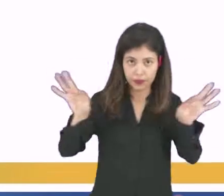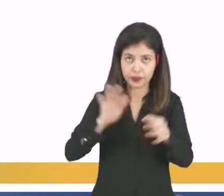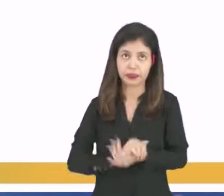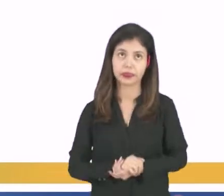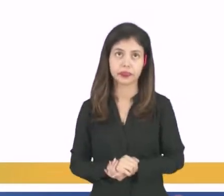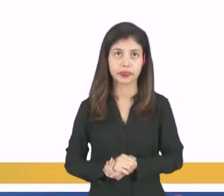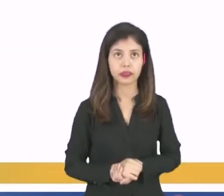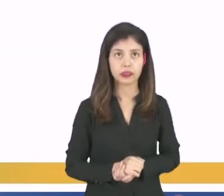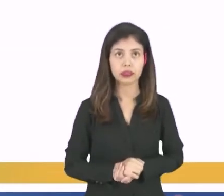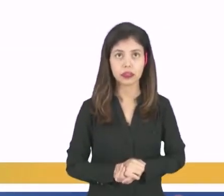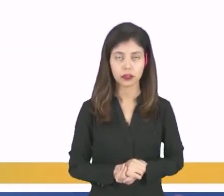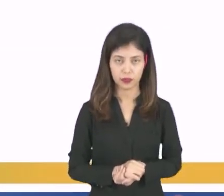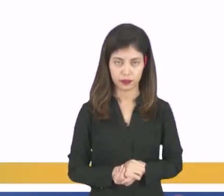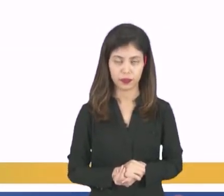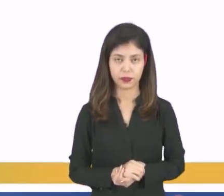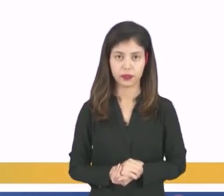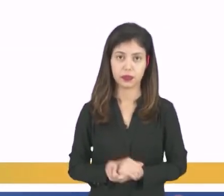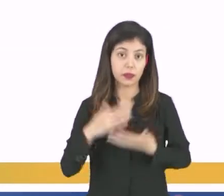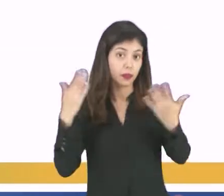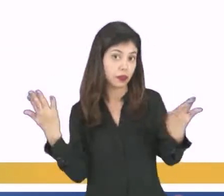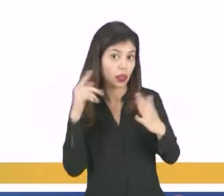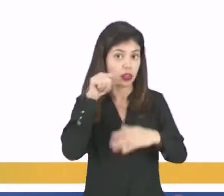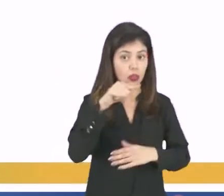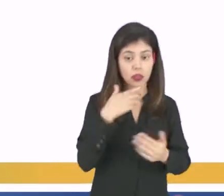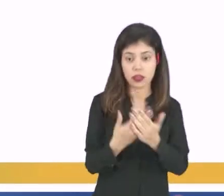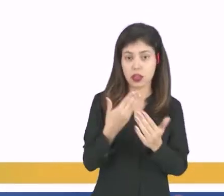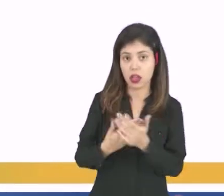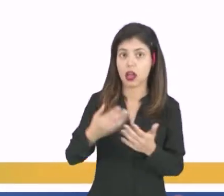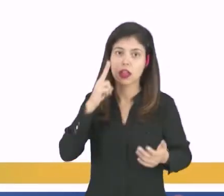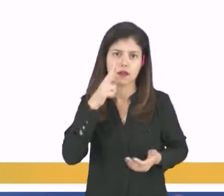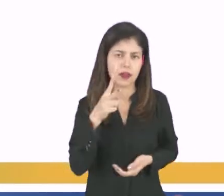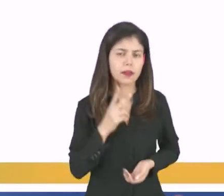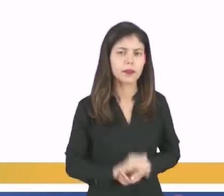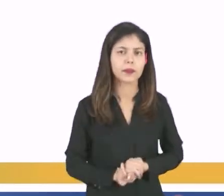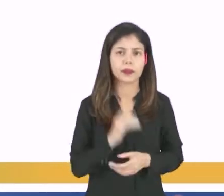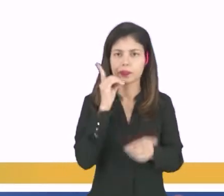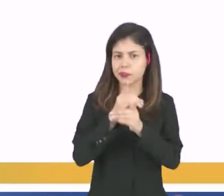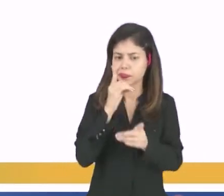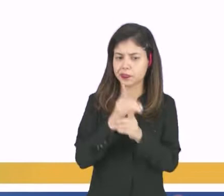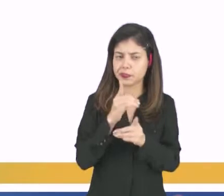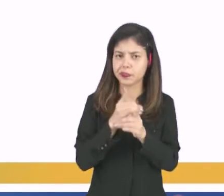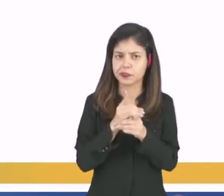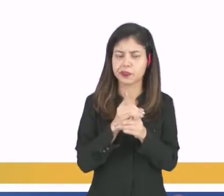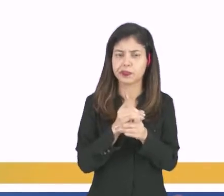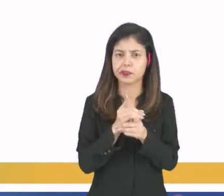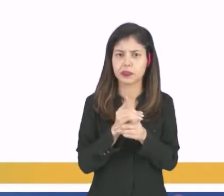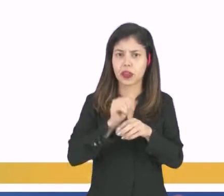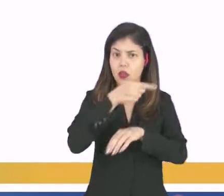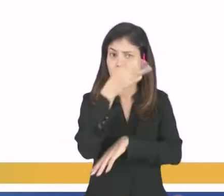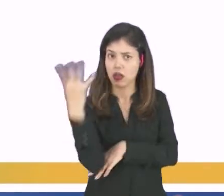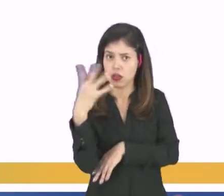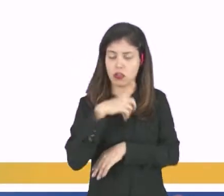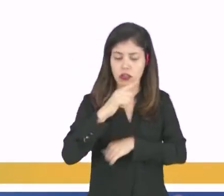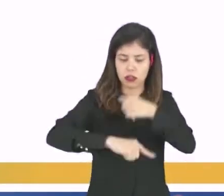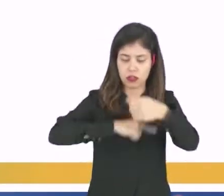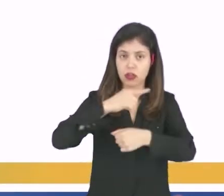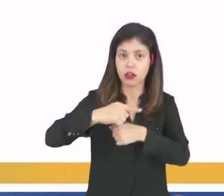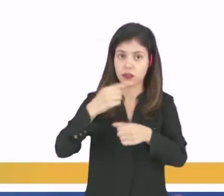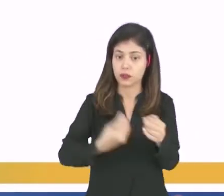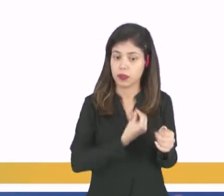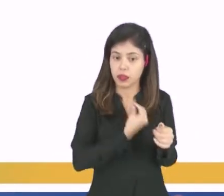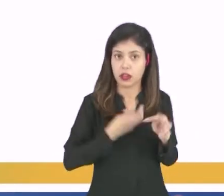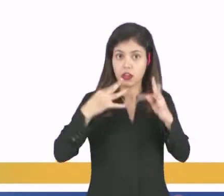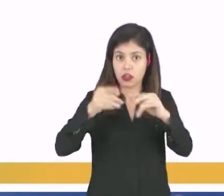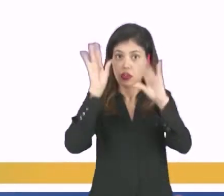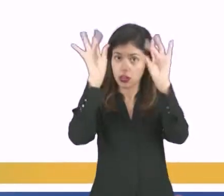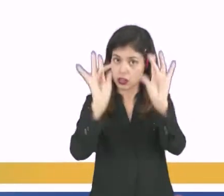lei é o Antoine Lavoisier. Então, nessa aula, a gente vai estar identificando a quantidade de átomos